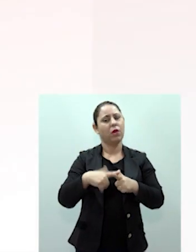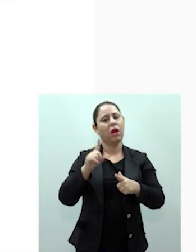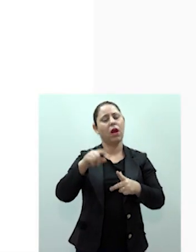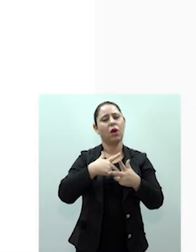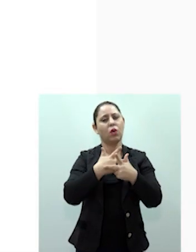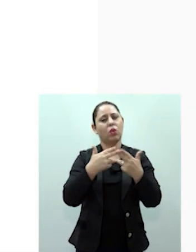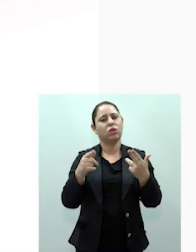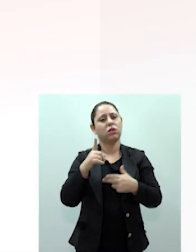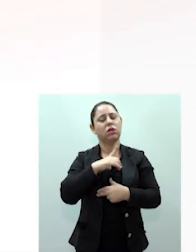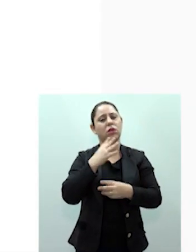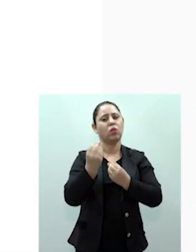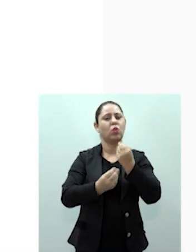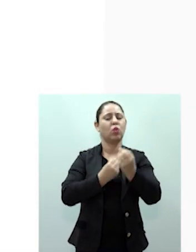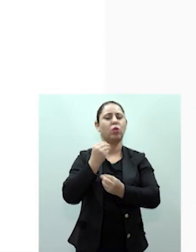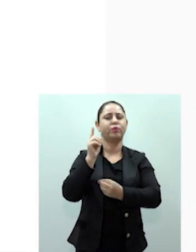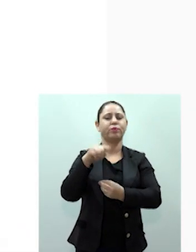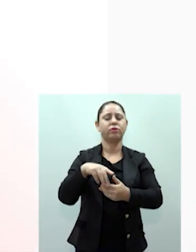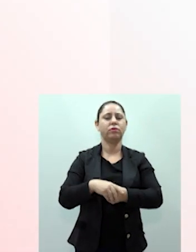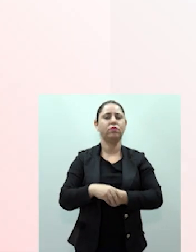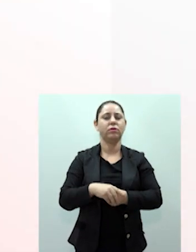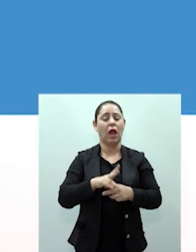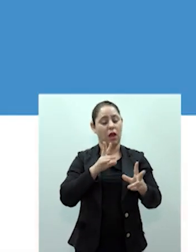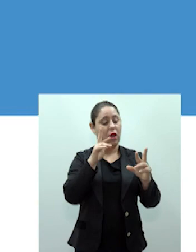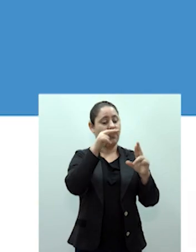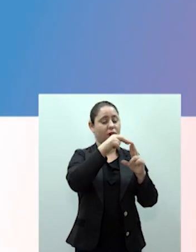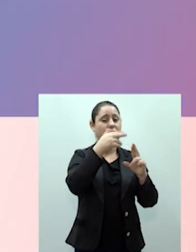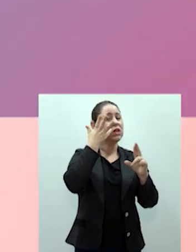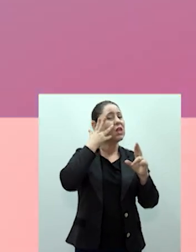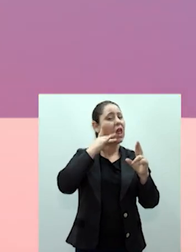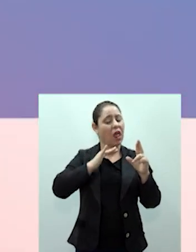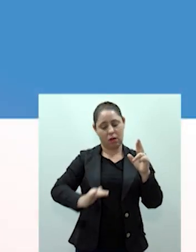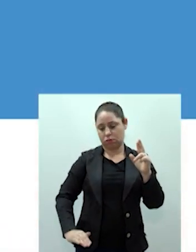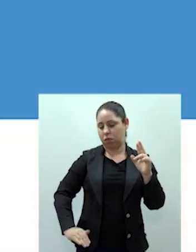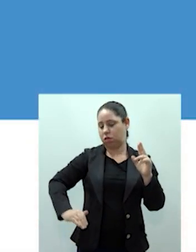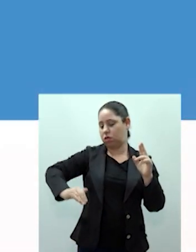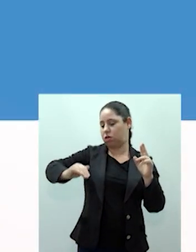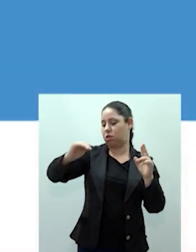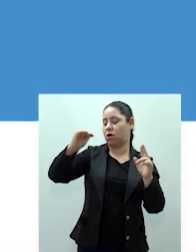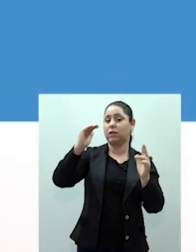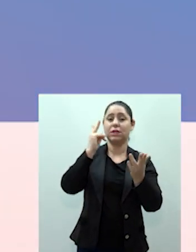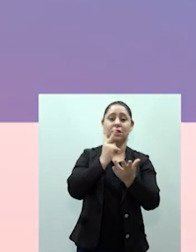Justamente por serem coisas que eu tenho como referência